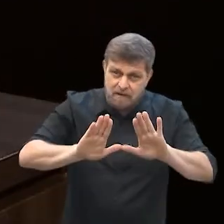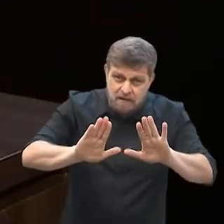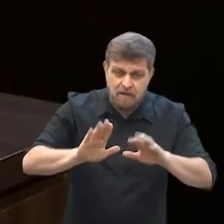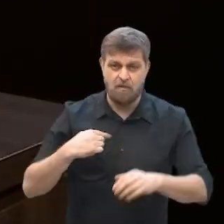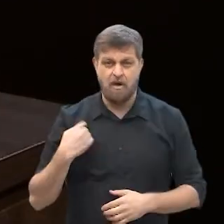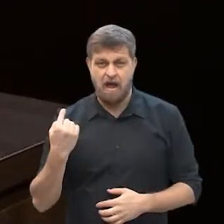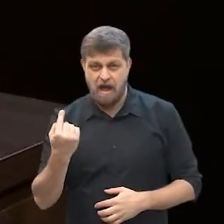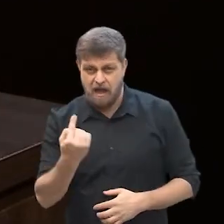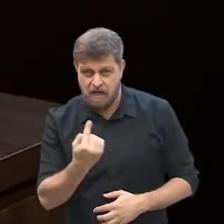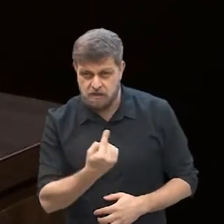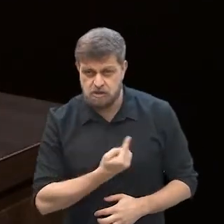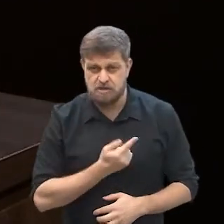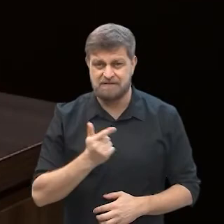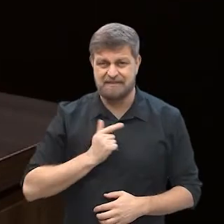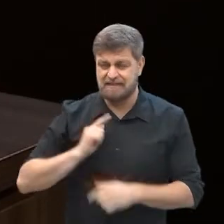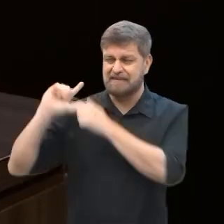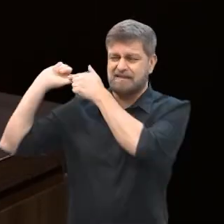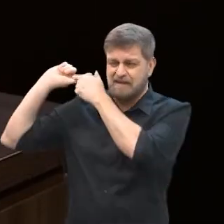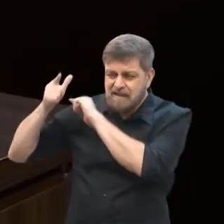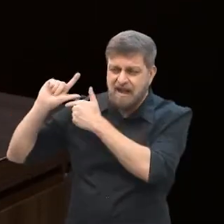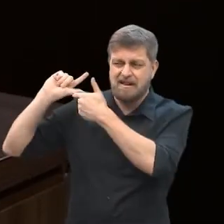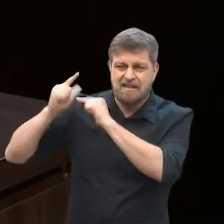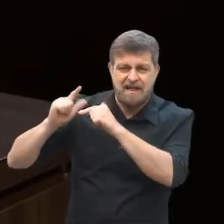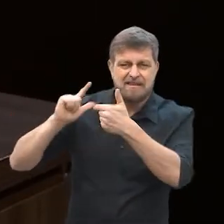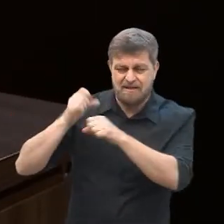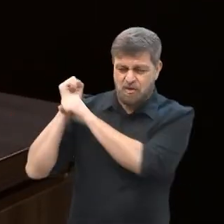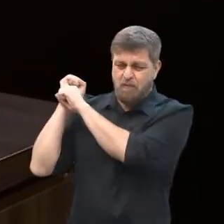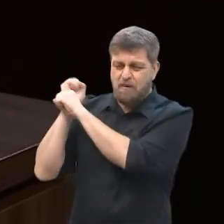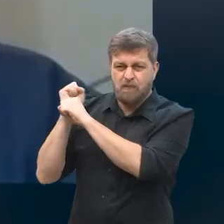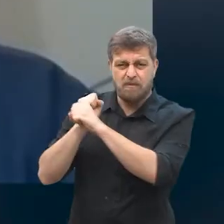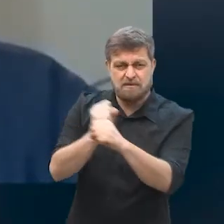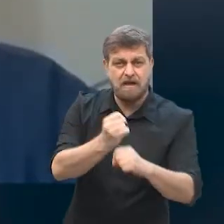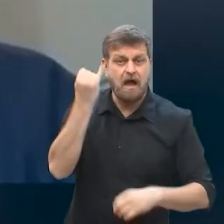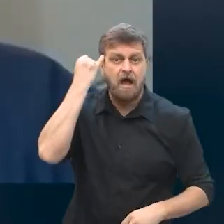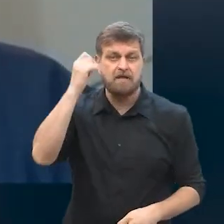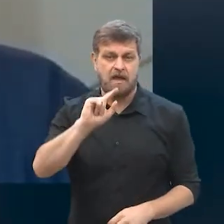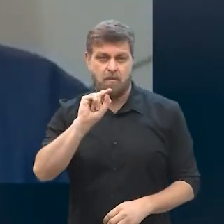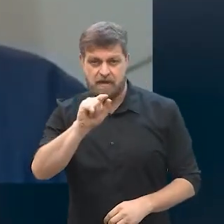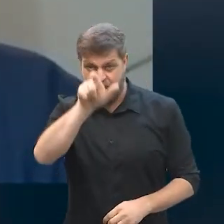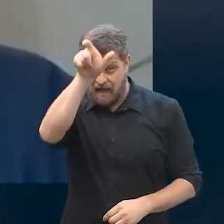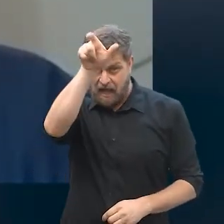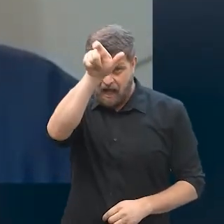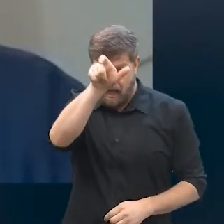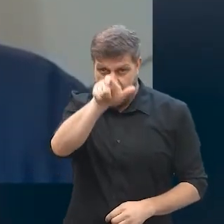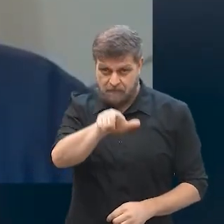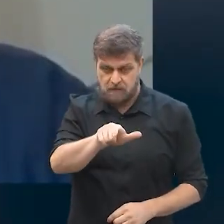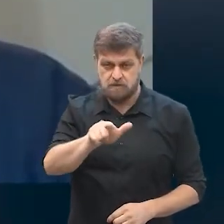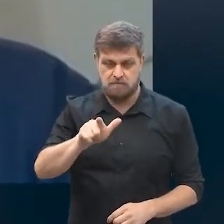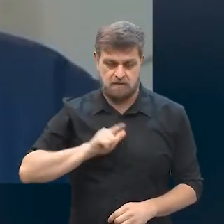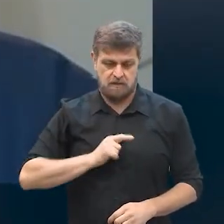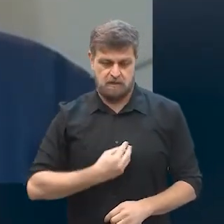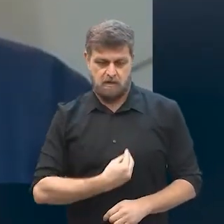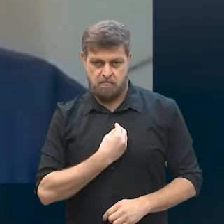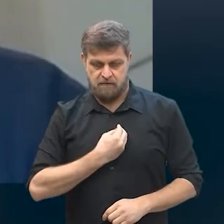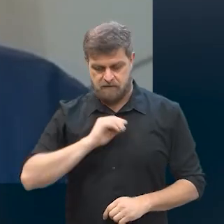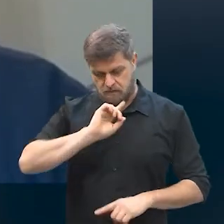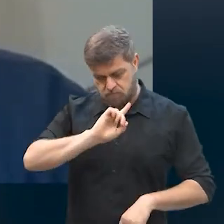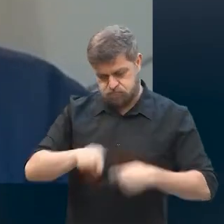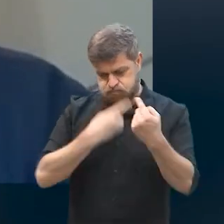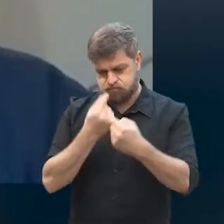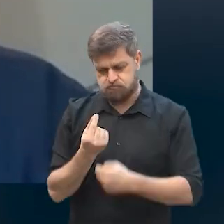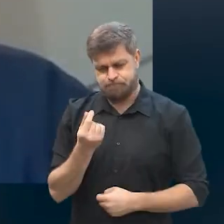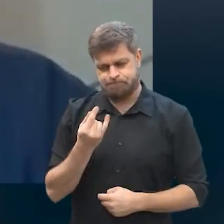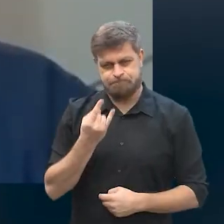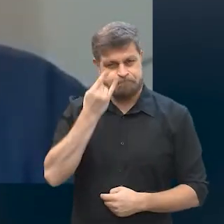Isso a gente traz aí de muitos anos a ideia de que para você ser uma pessoa próspera, para